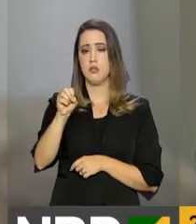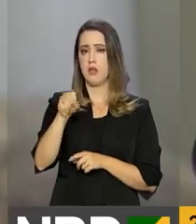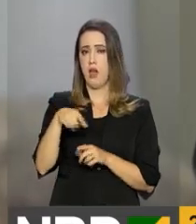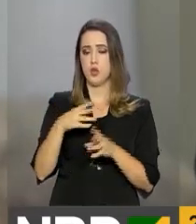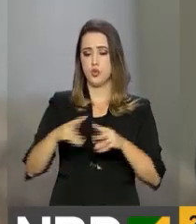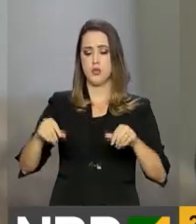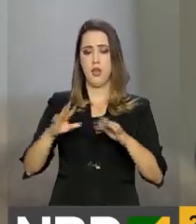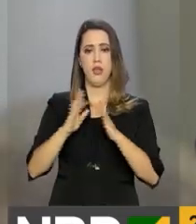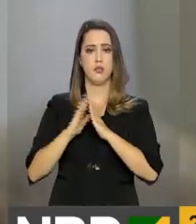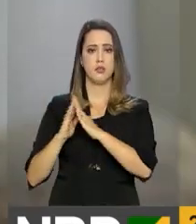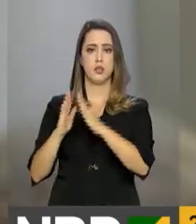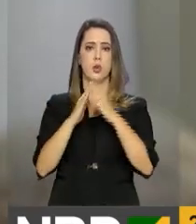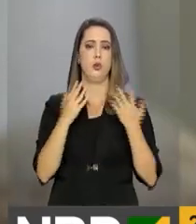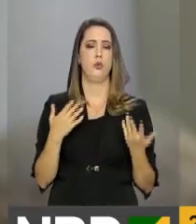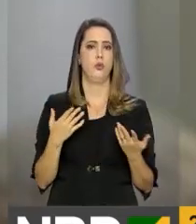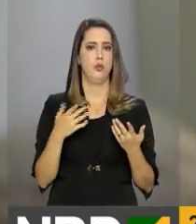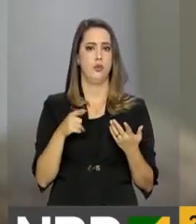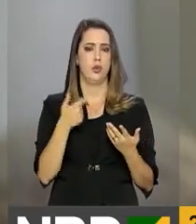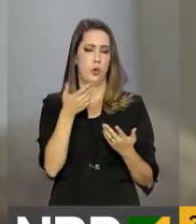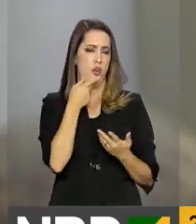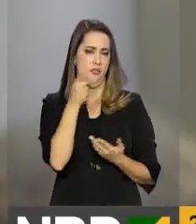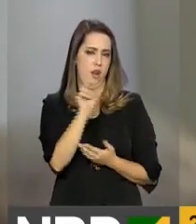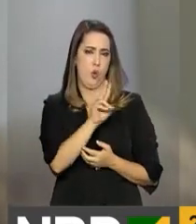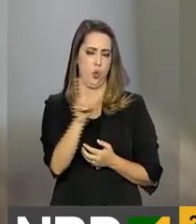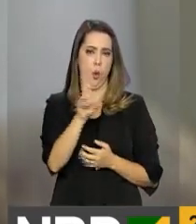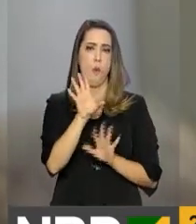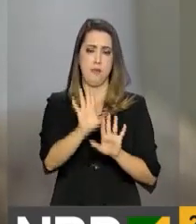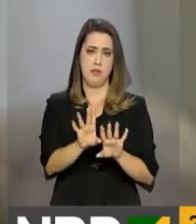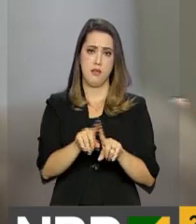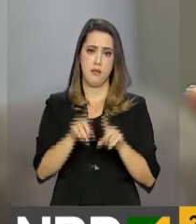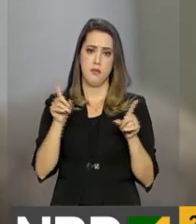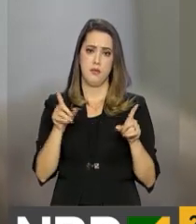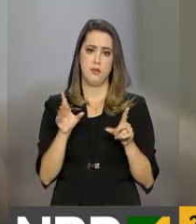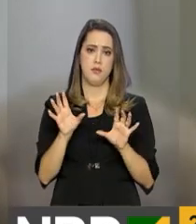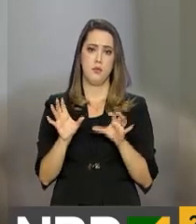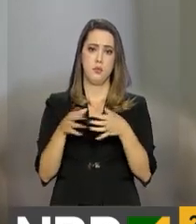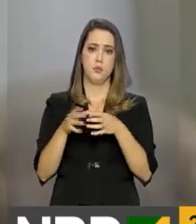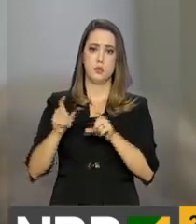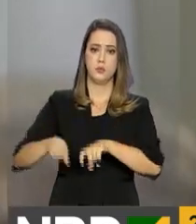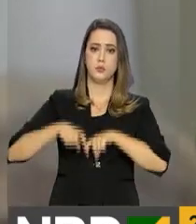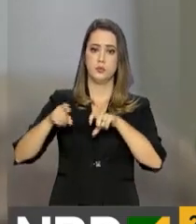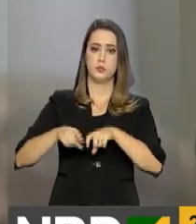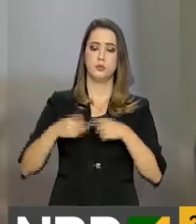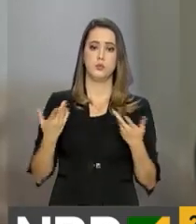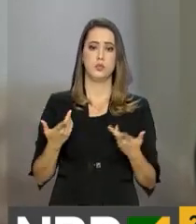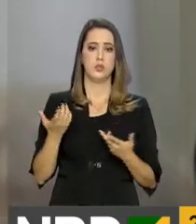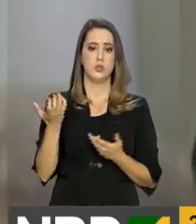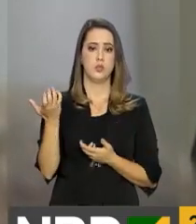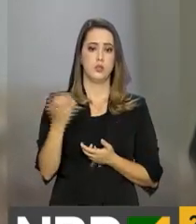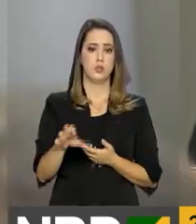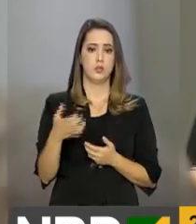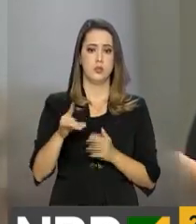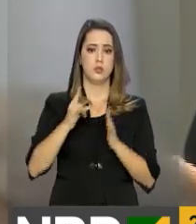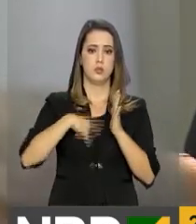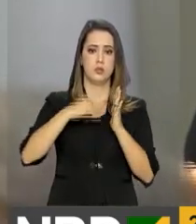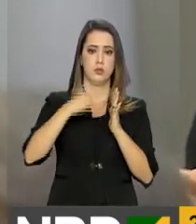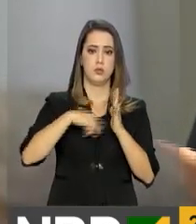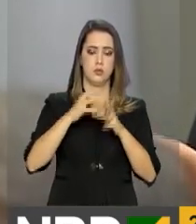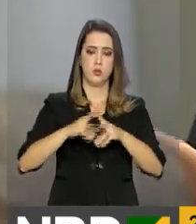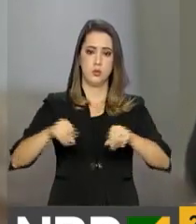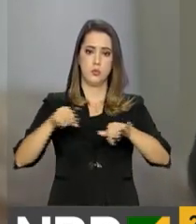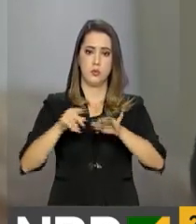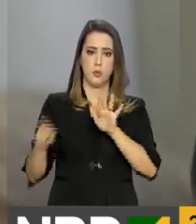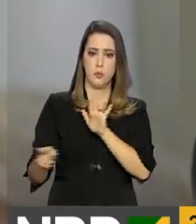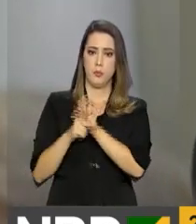associativas, eu não quero mencionar aqui o nome, não da área rural, não queriam que desse os títulos